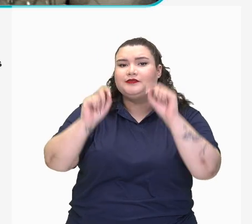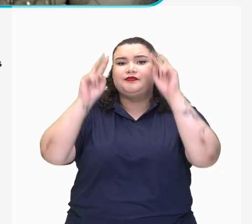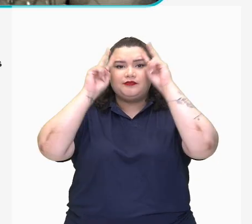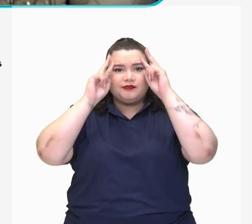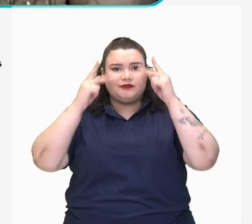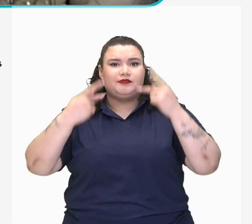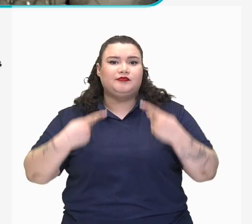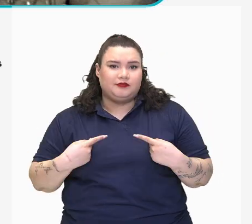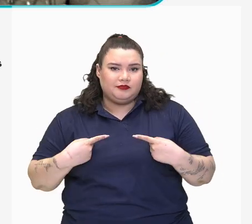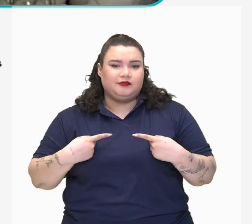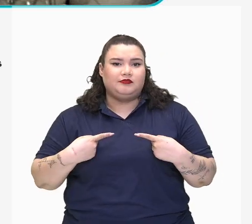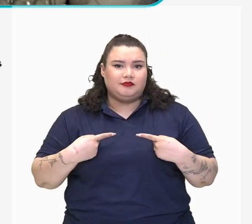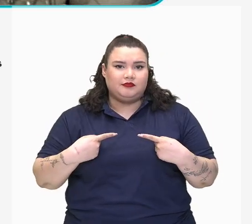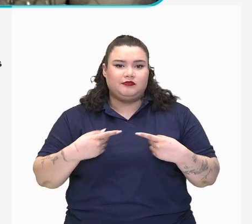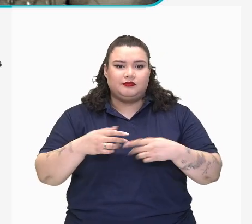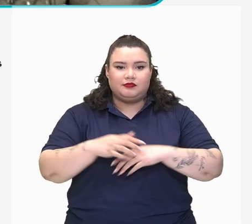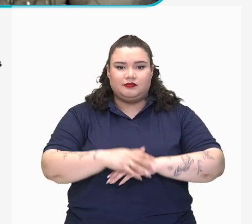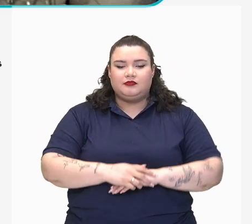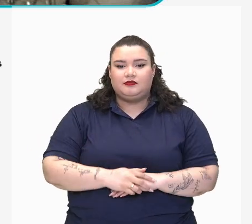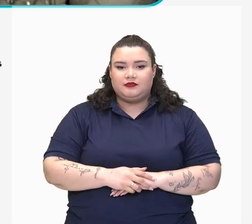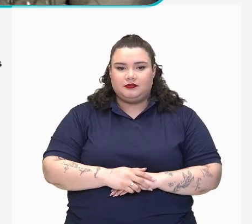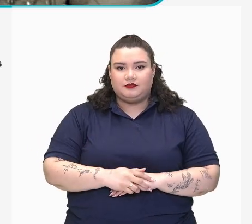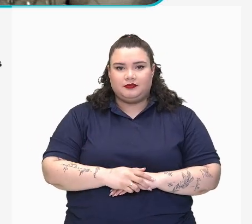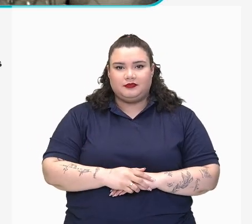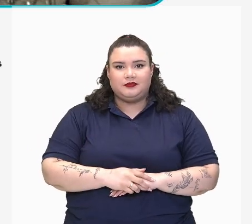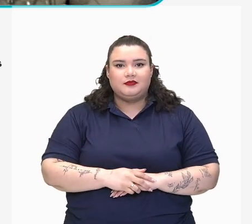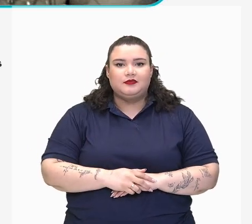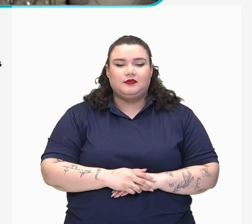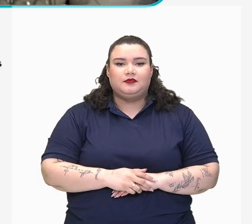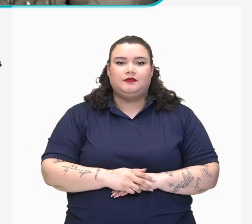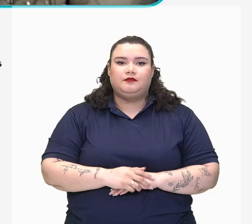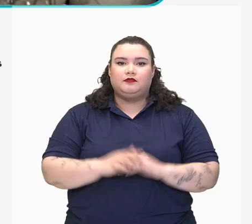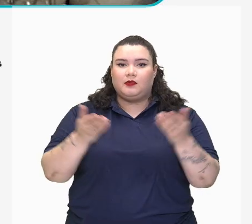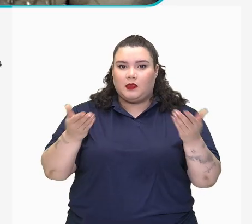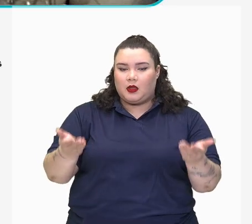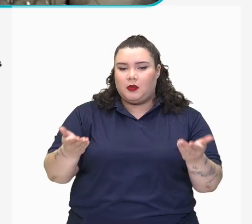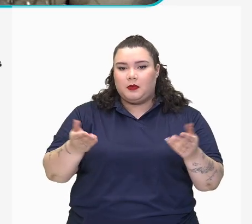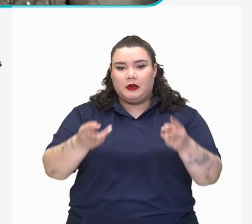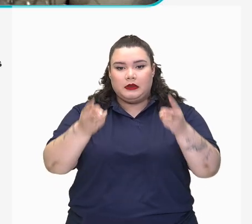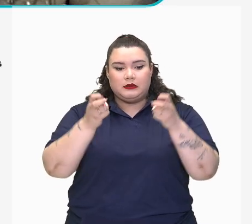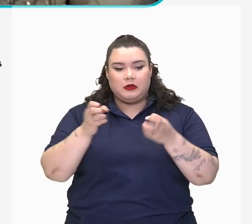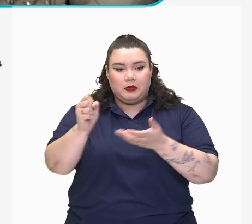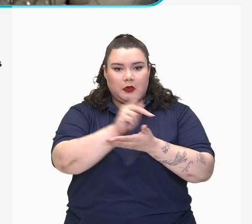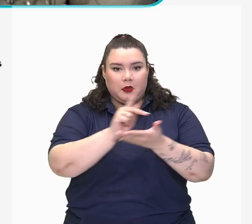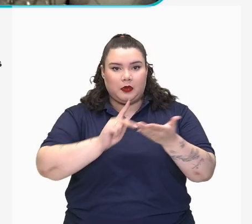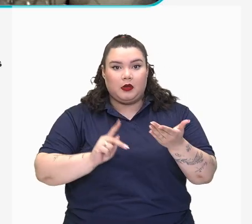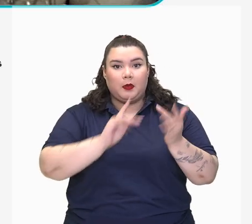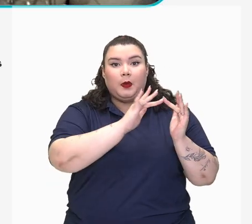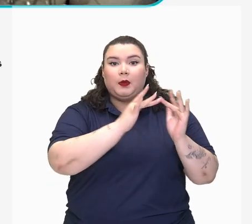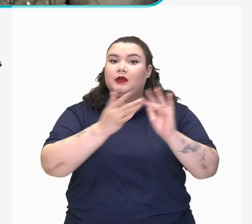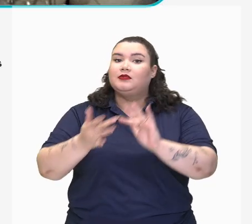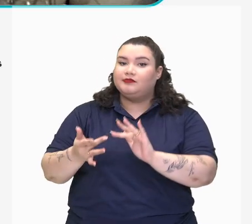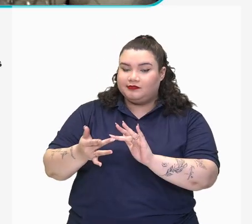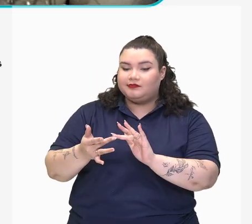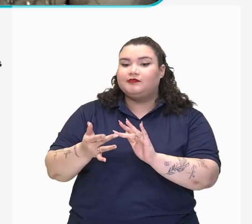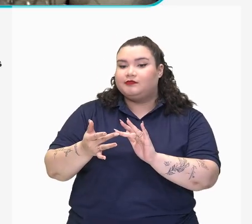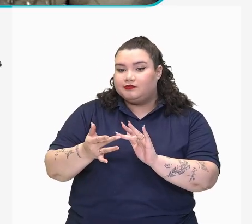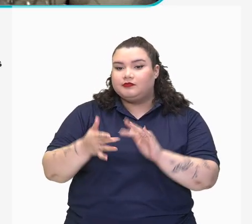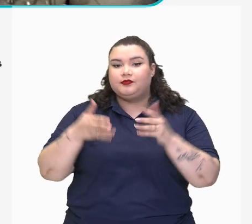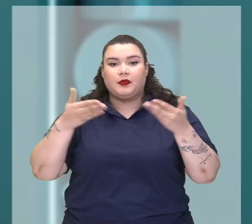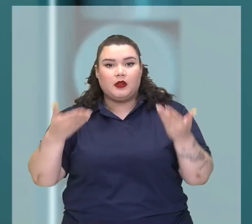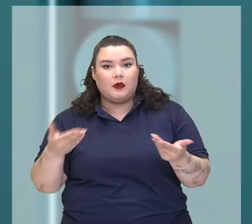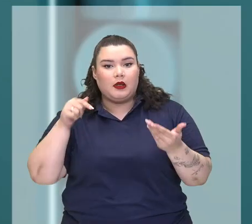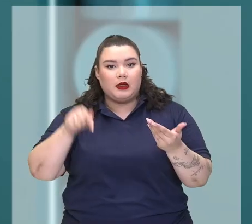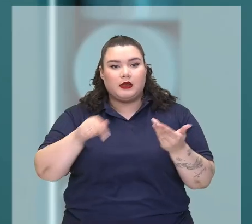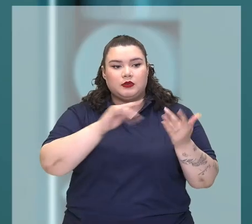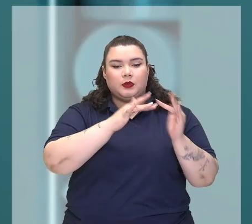um homem. Turma, aqui nós temos um contexto poético, né? Nós temos aqui